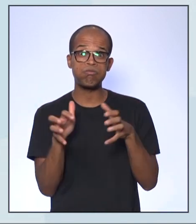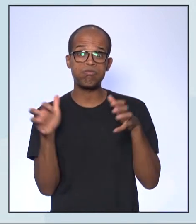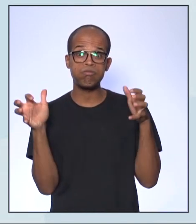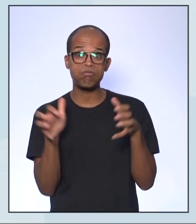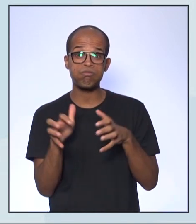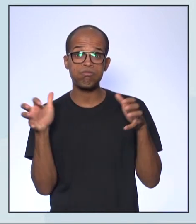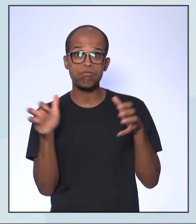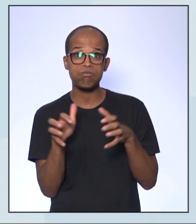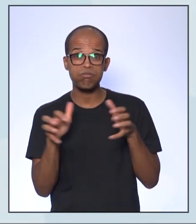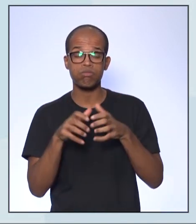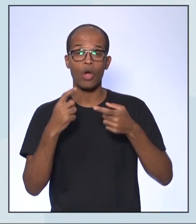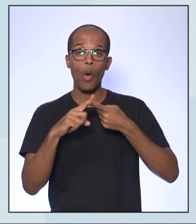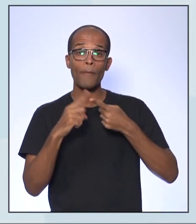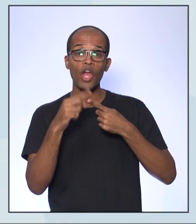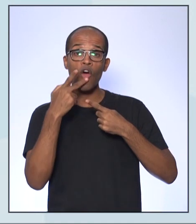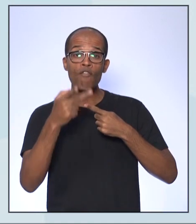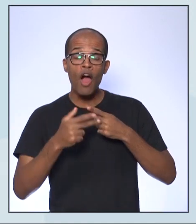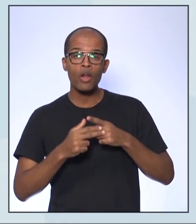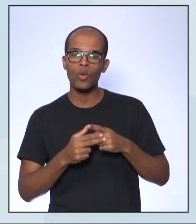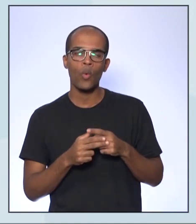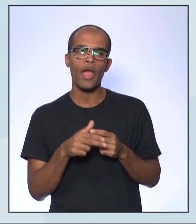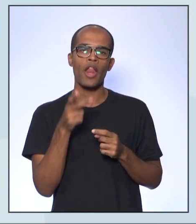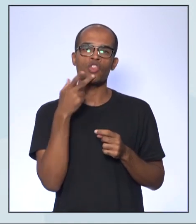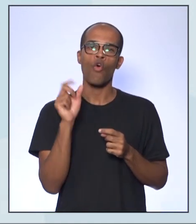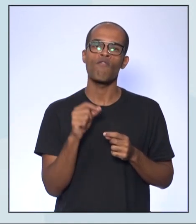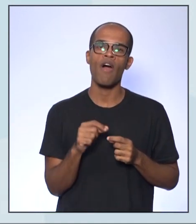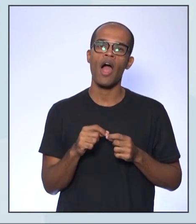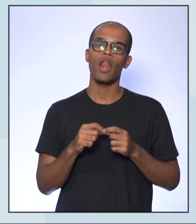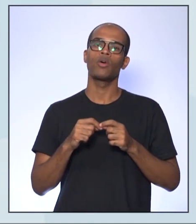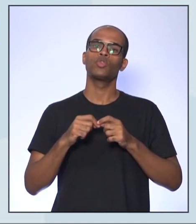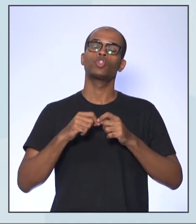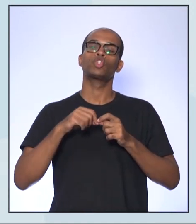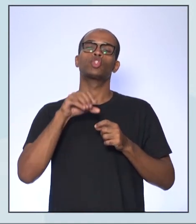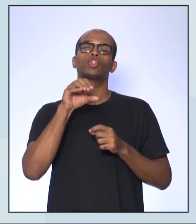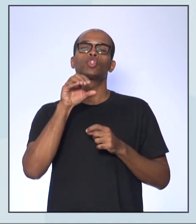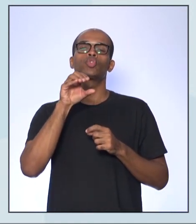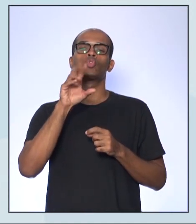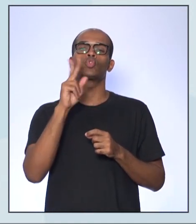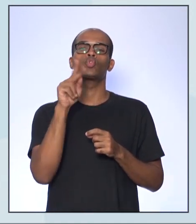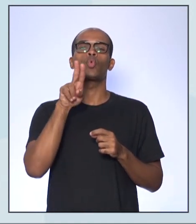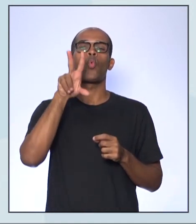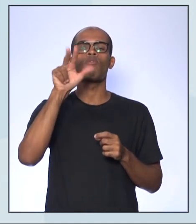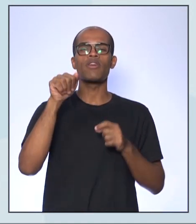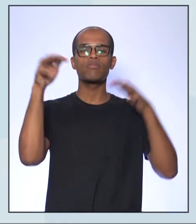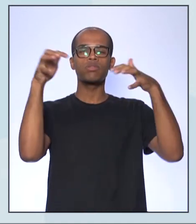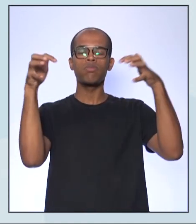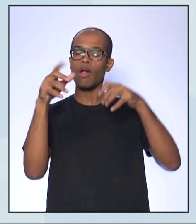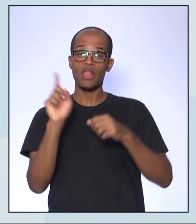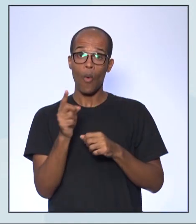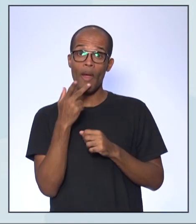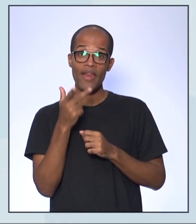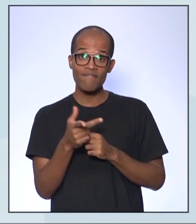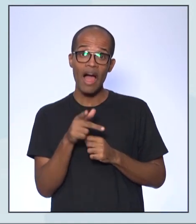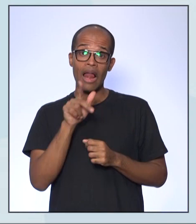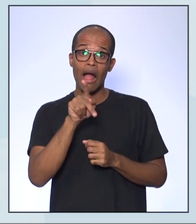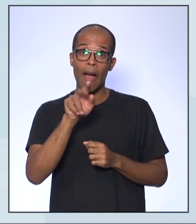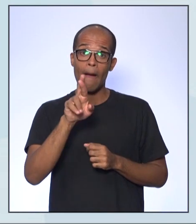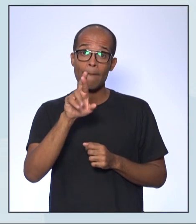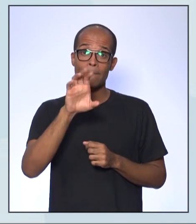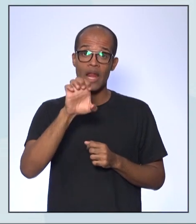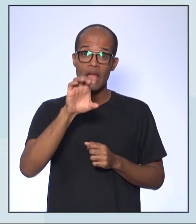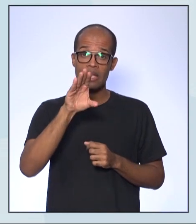Por que eu chamo sua atenção nisso? Porque ele não fala recebe muitas chuvas. Ele fala recebe grandes